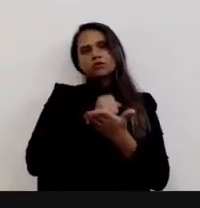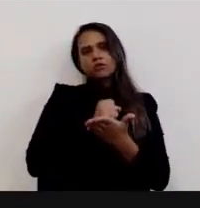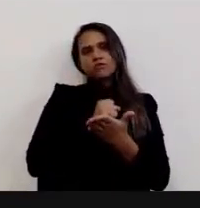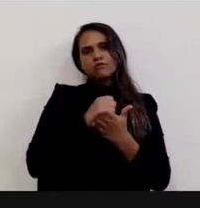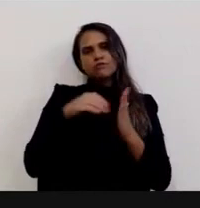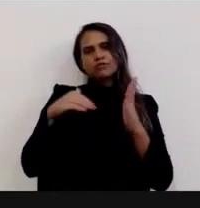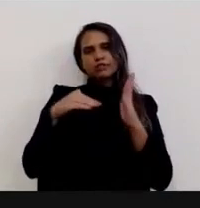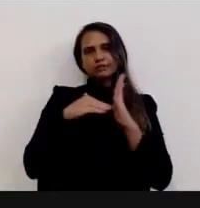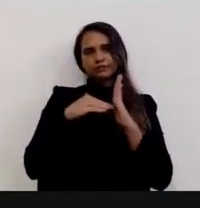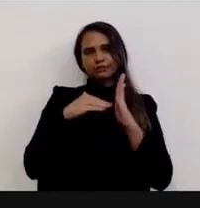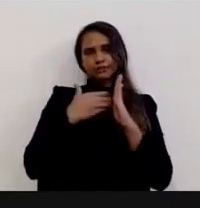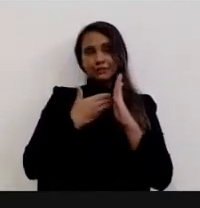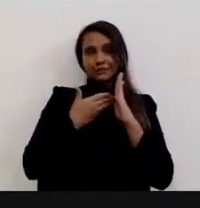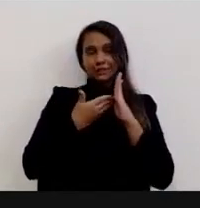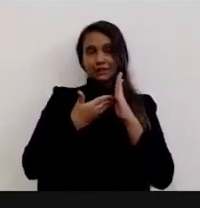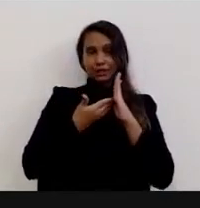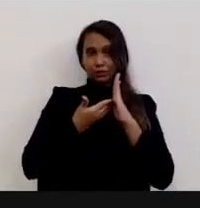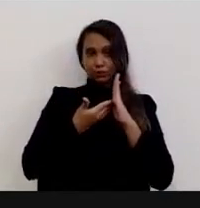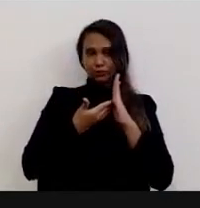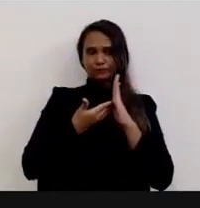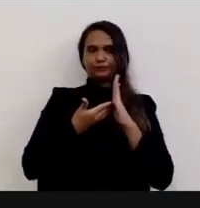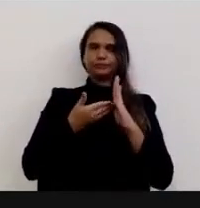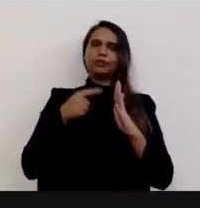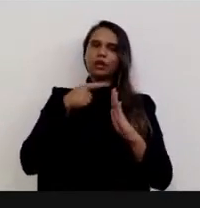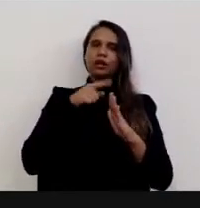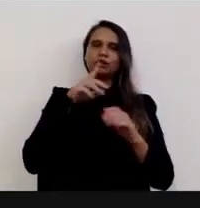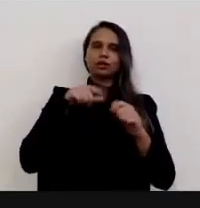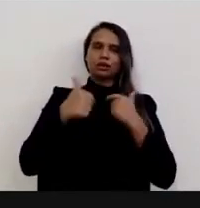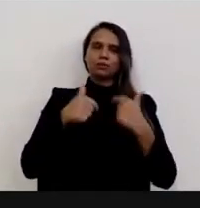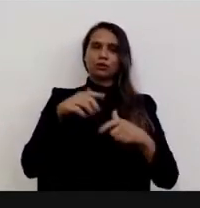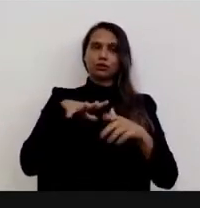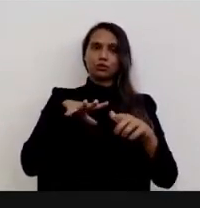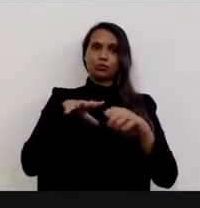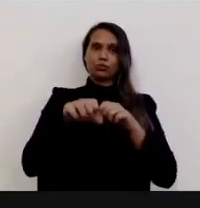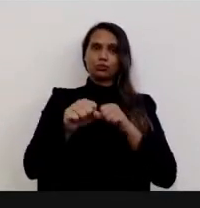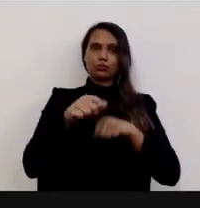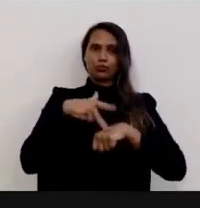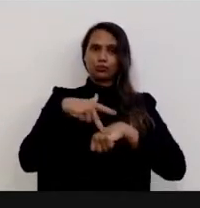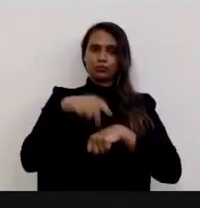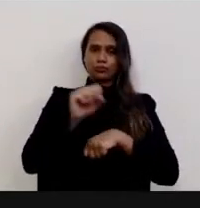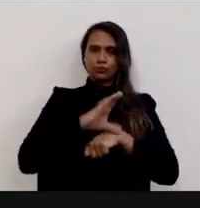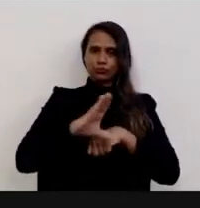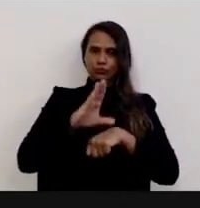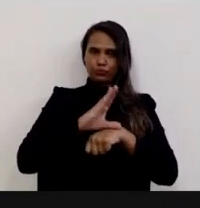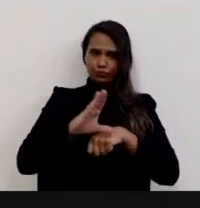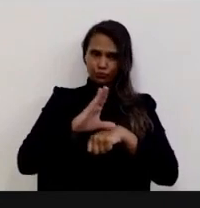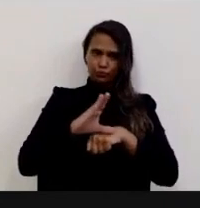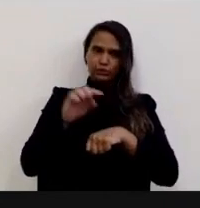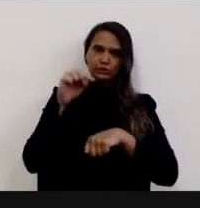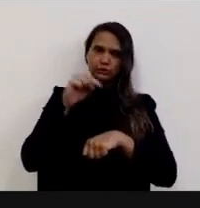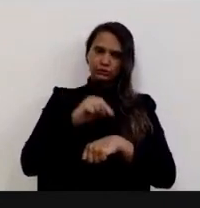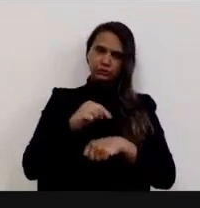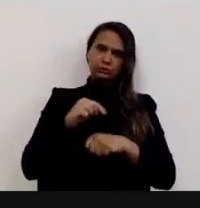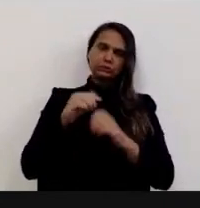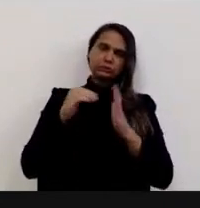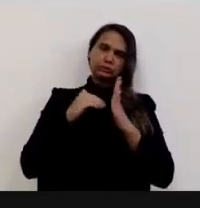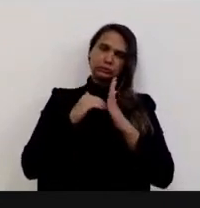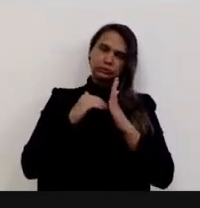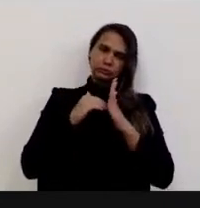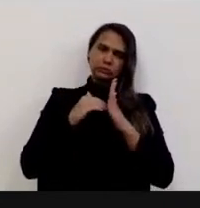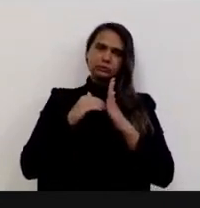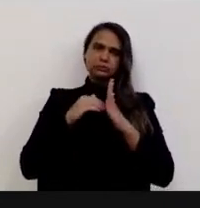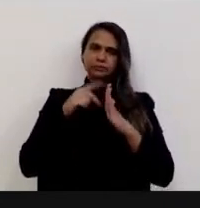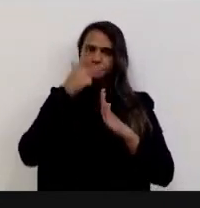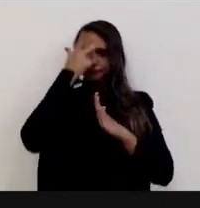e ele é o trabalho de conclusão de curso do mestrado de Poder Legislativo aqui da Câmara dos Deputados, cujo